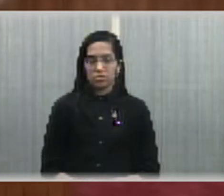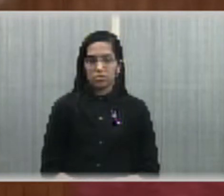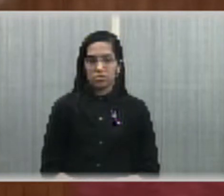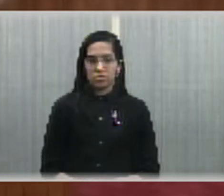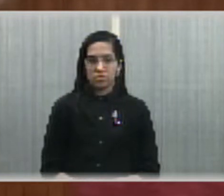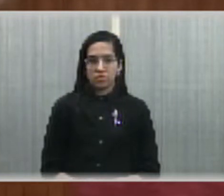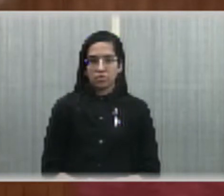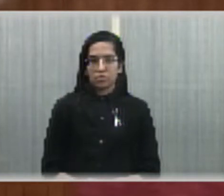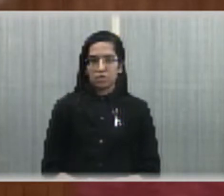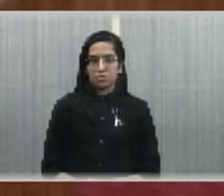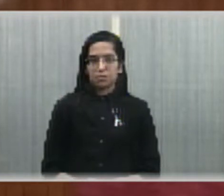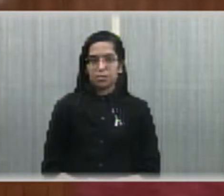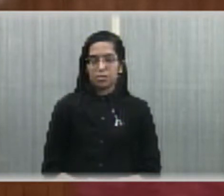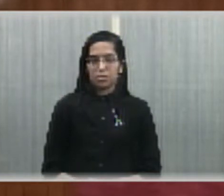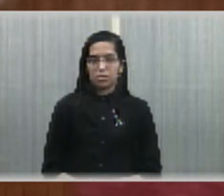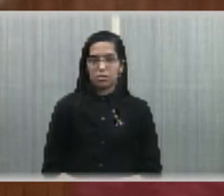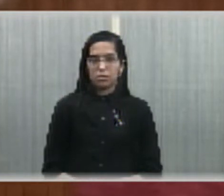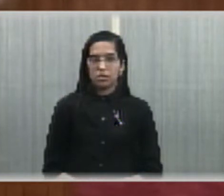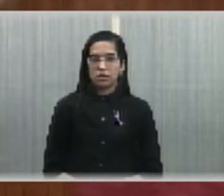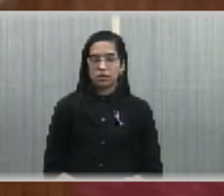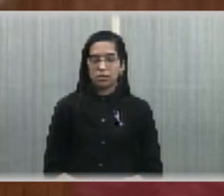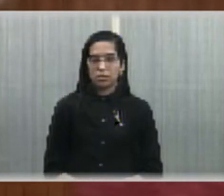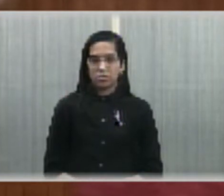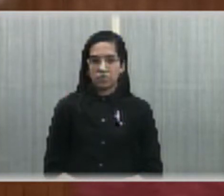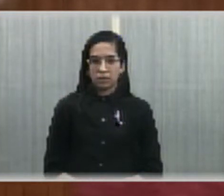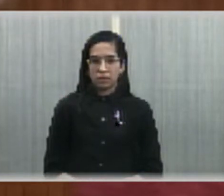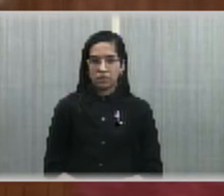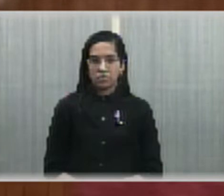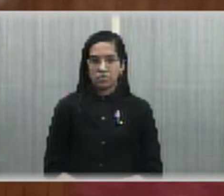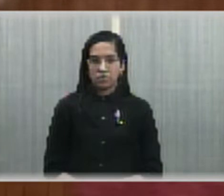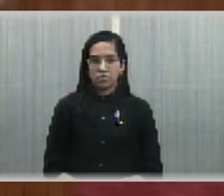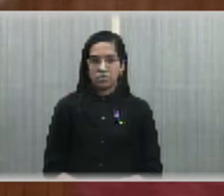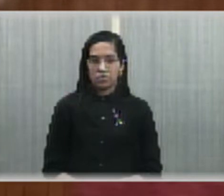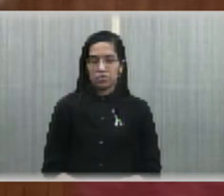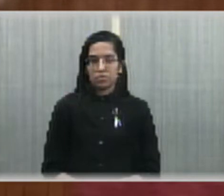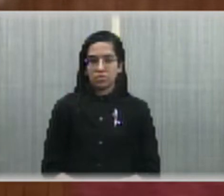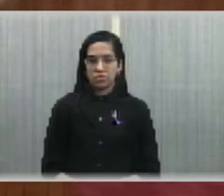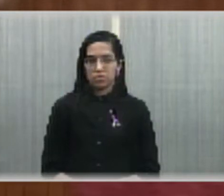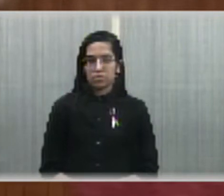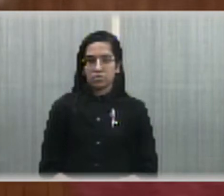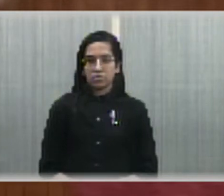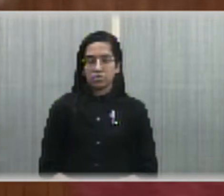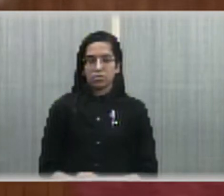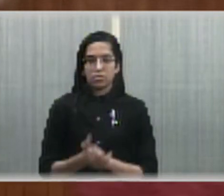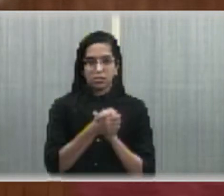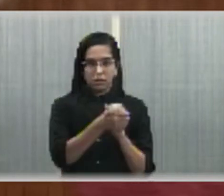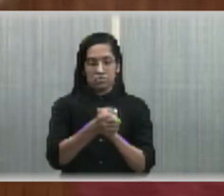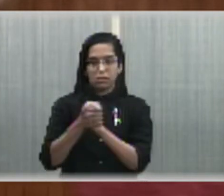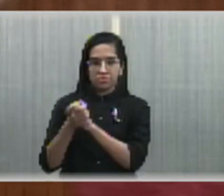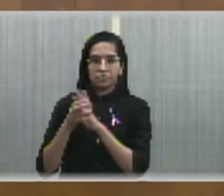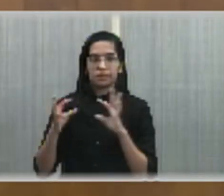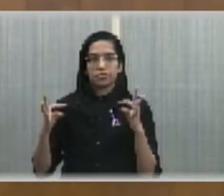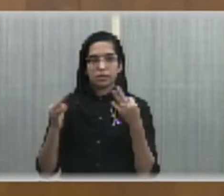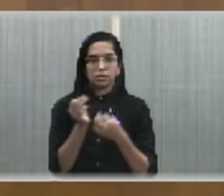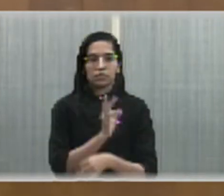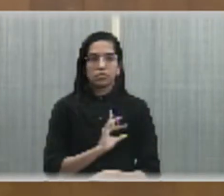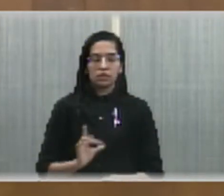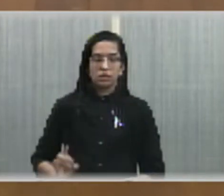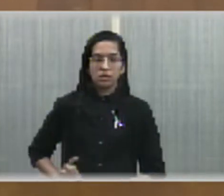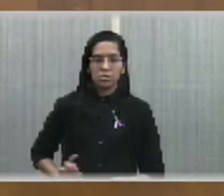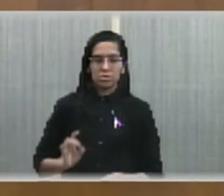Gostaria de cumprimentar nosso presidente, cumprimentar os colegas deputados,